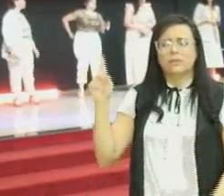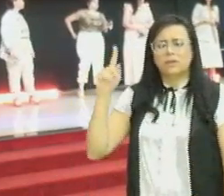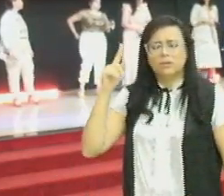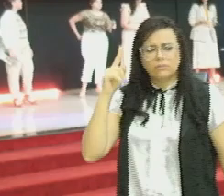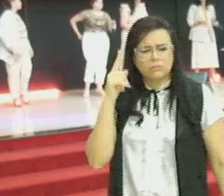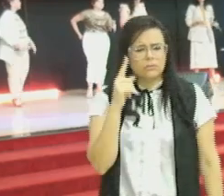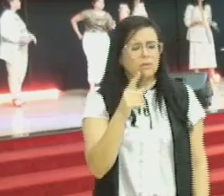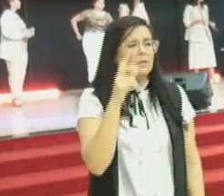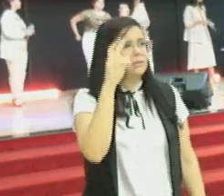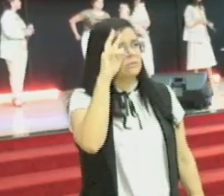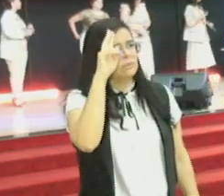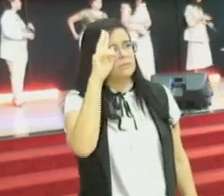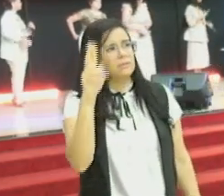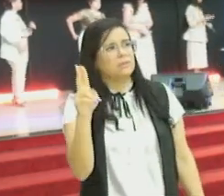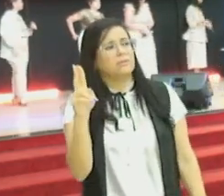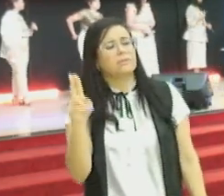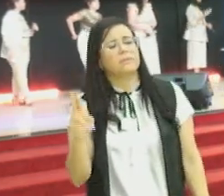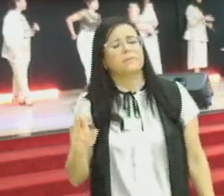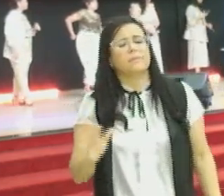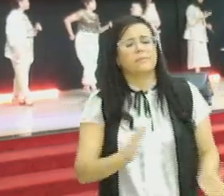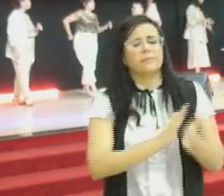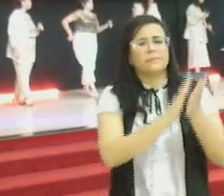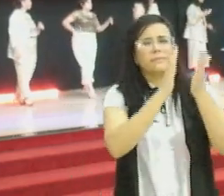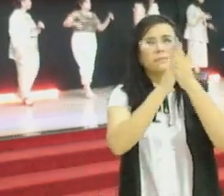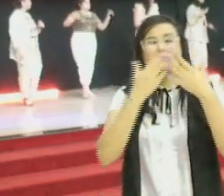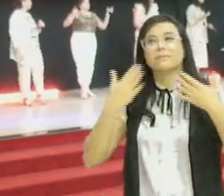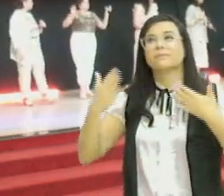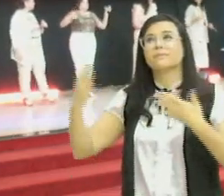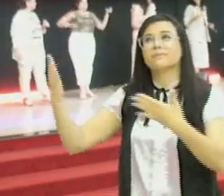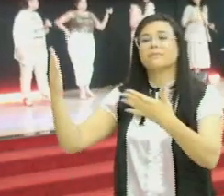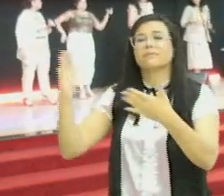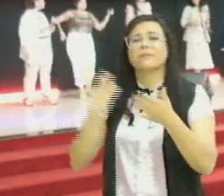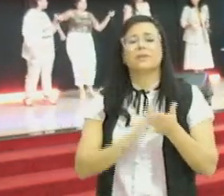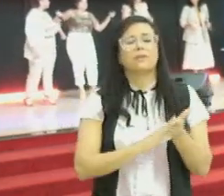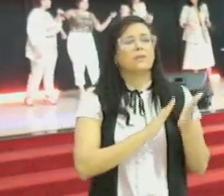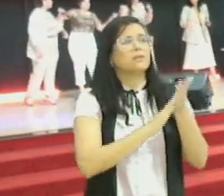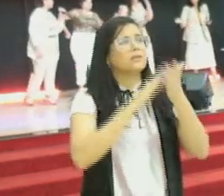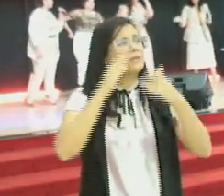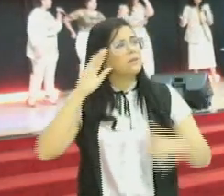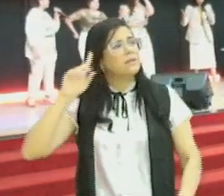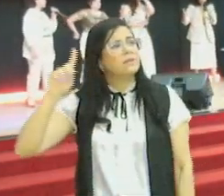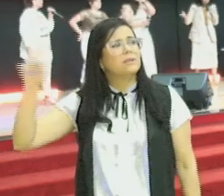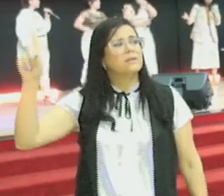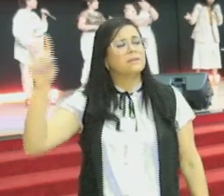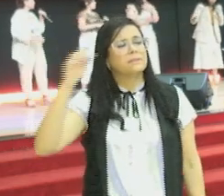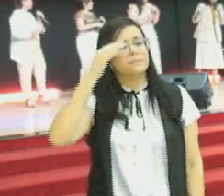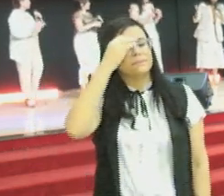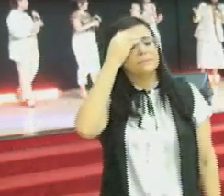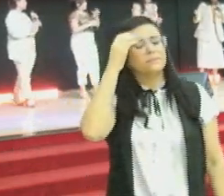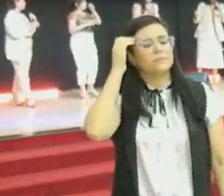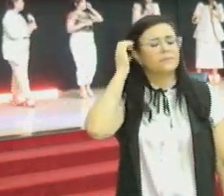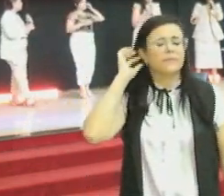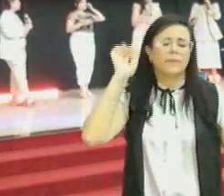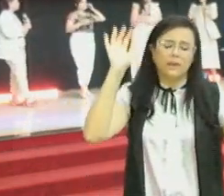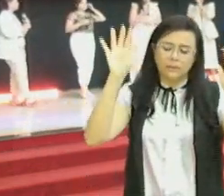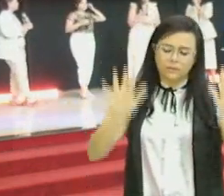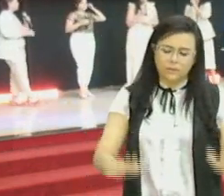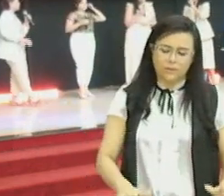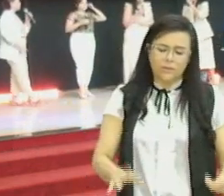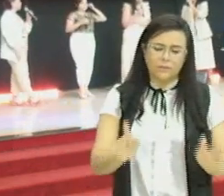do Senhor. Louve a Ele, louve a Ele, louve a Ele, louve a Ele, adore a Ele.